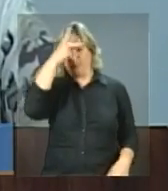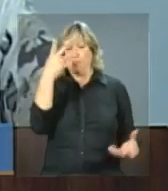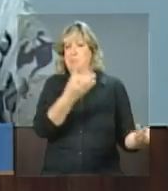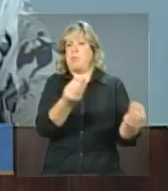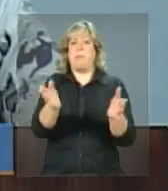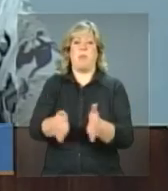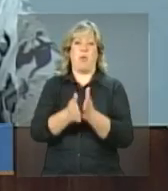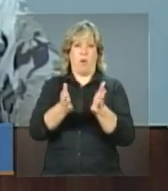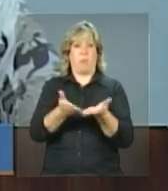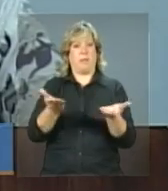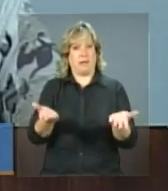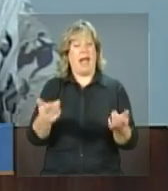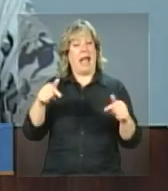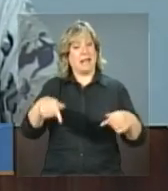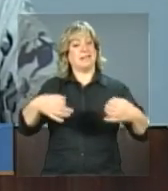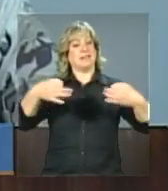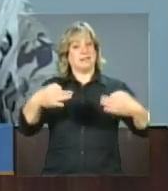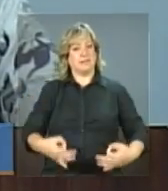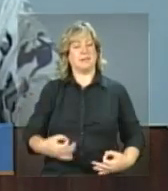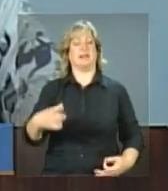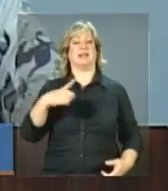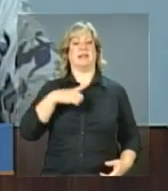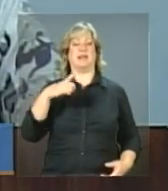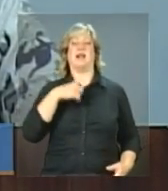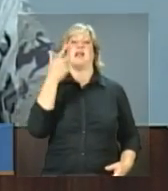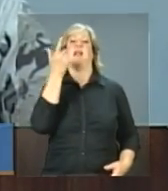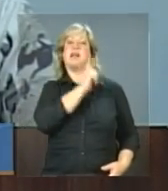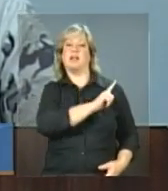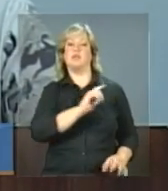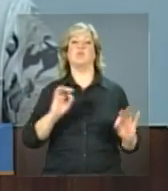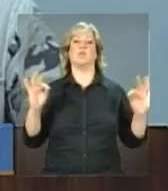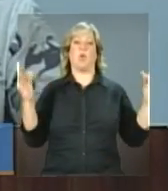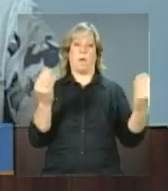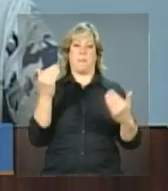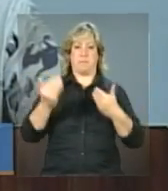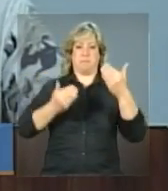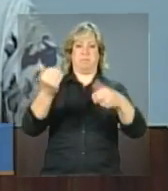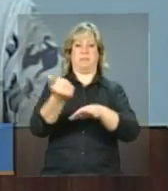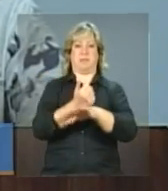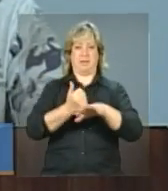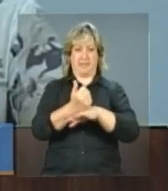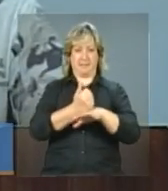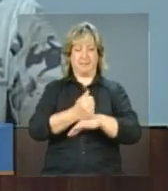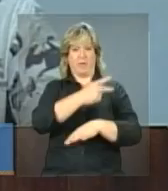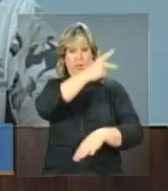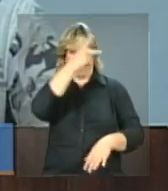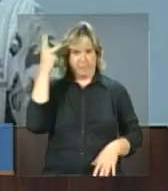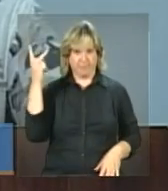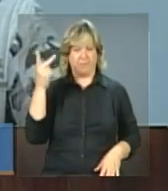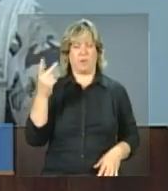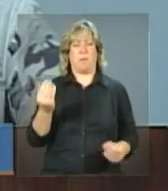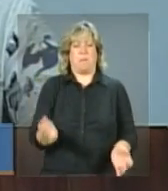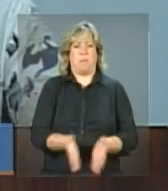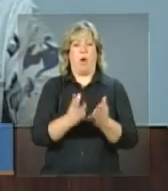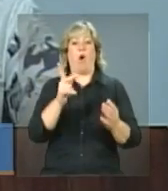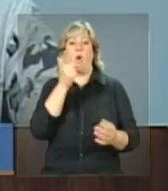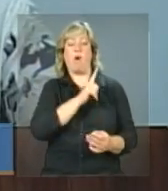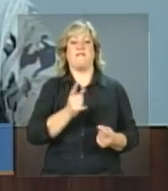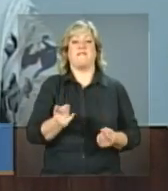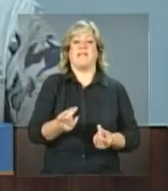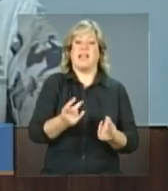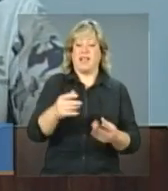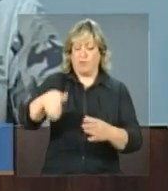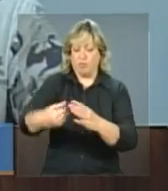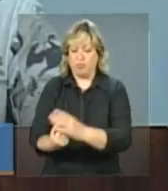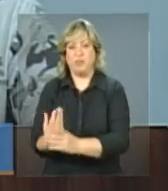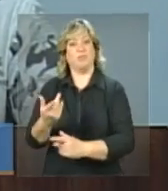Com isso, certamente, vamos ter um ganha-ganha de todos, a população extremamente pobre que vai conseguir vender seus produtos e ter renda,